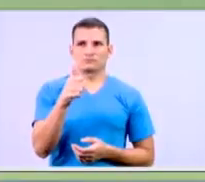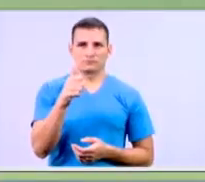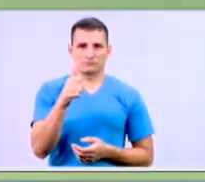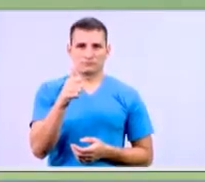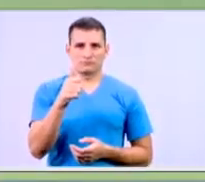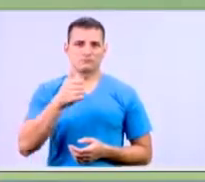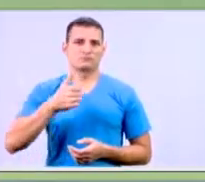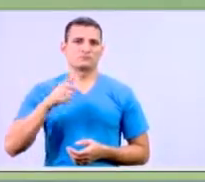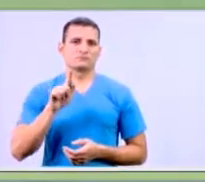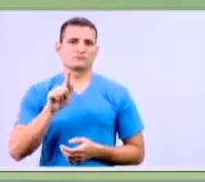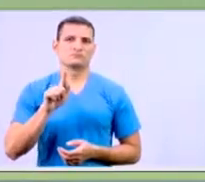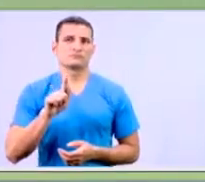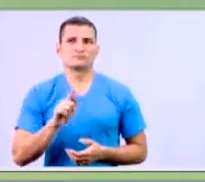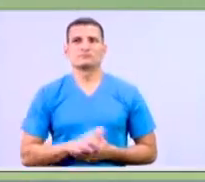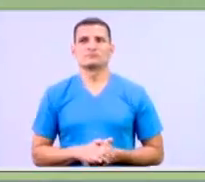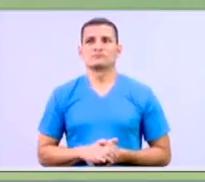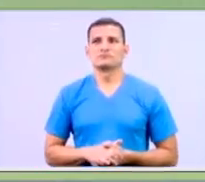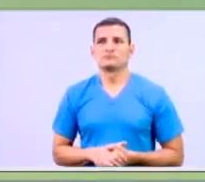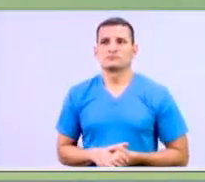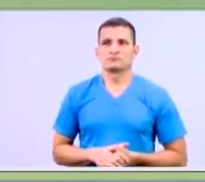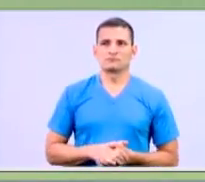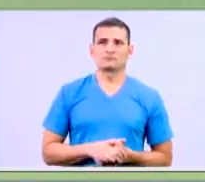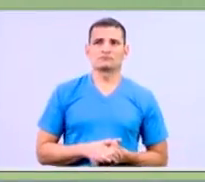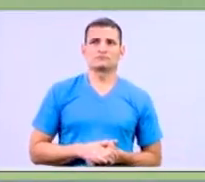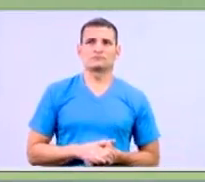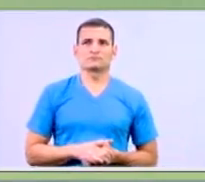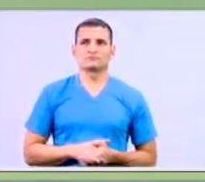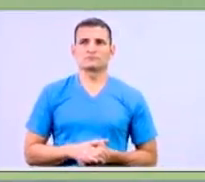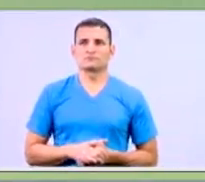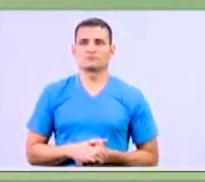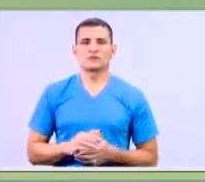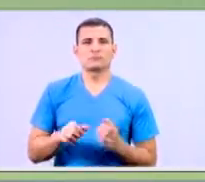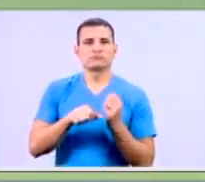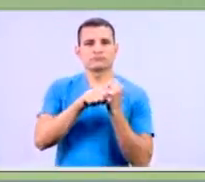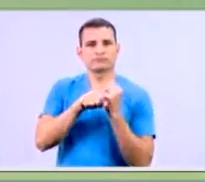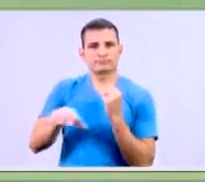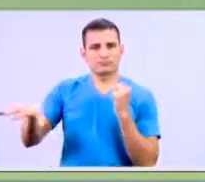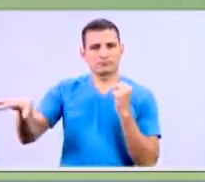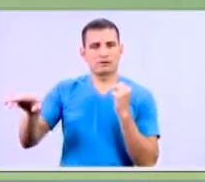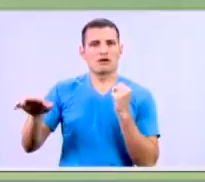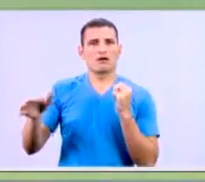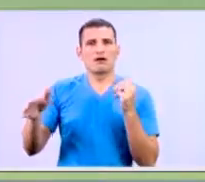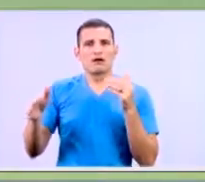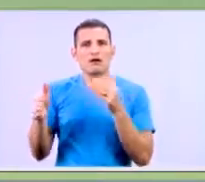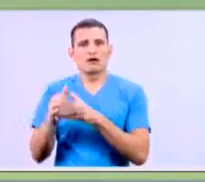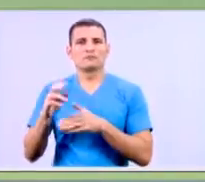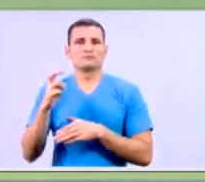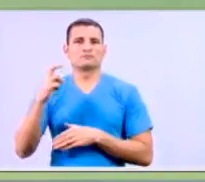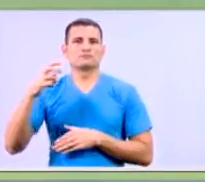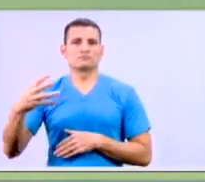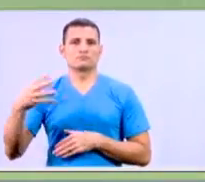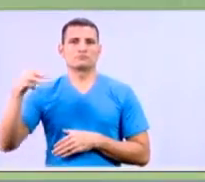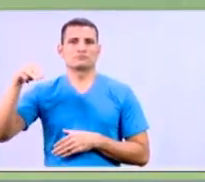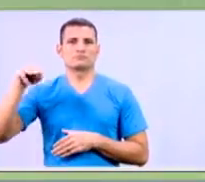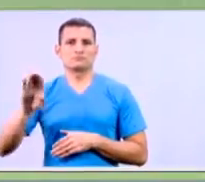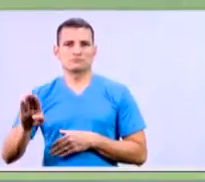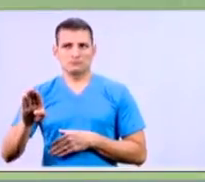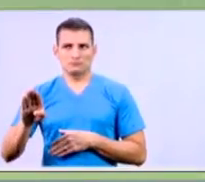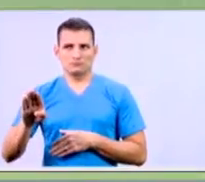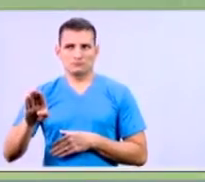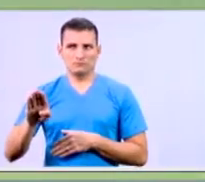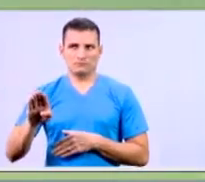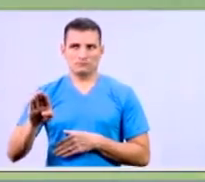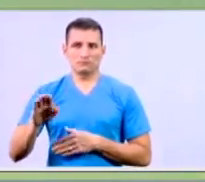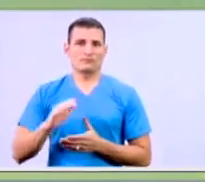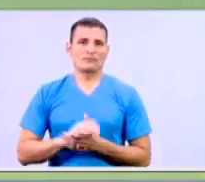802.11g, que as taxas de transmissão já chegam até 54 megabits. Entretanto, funcionam com